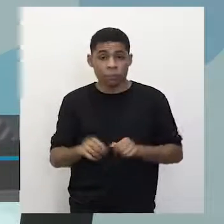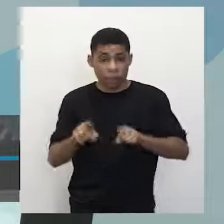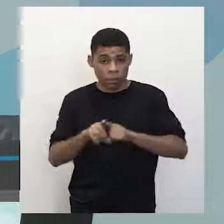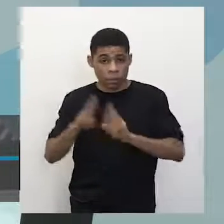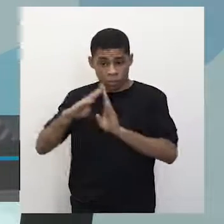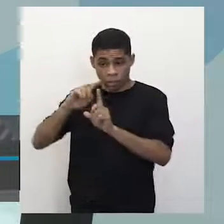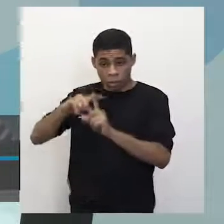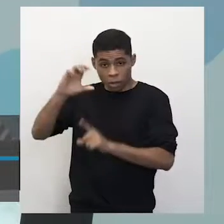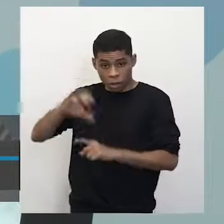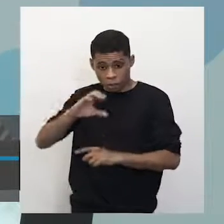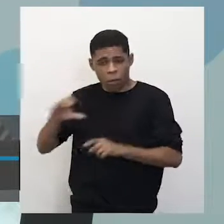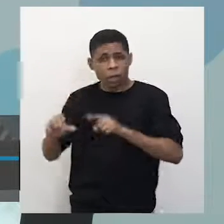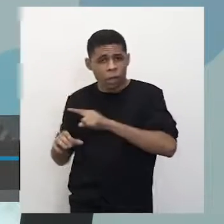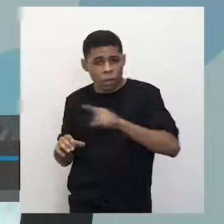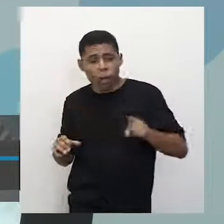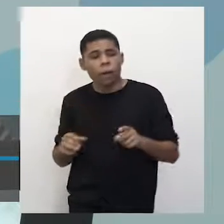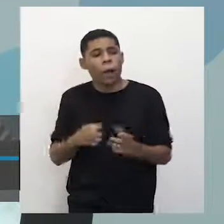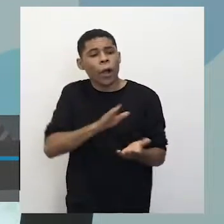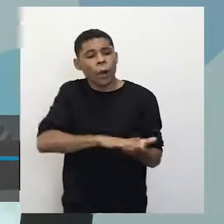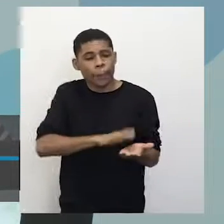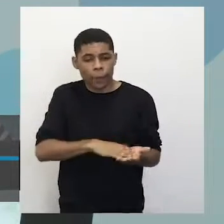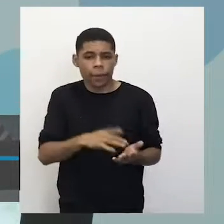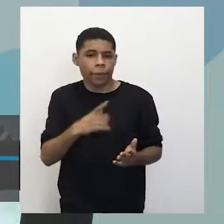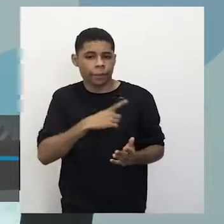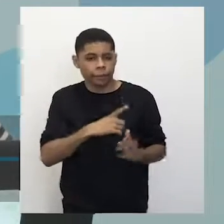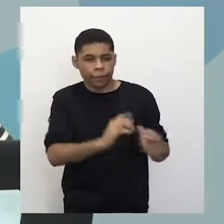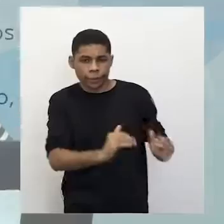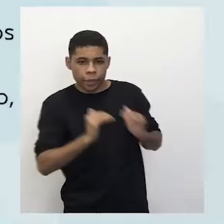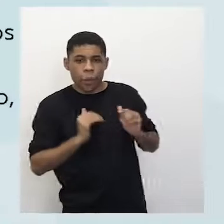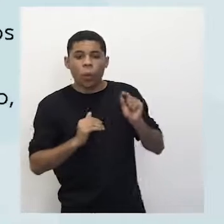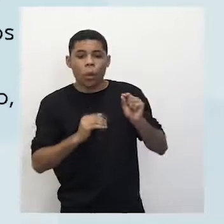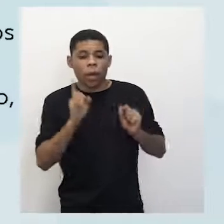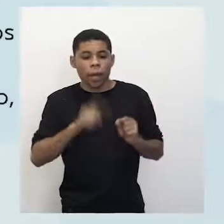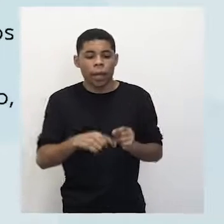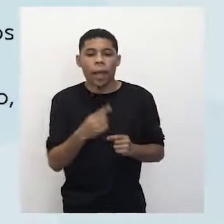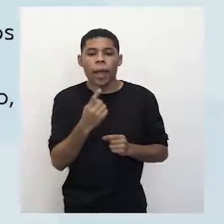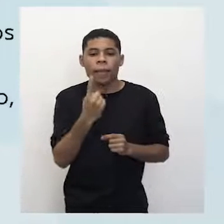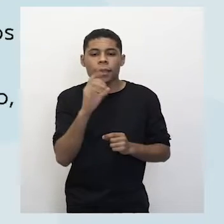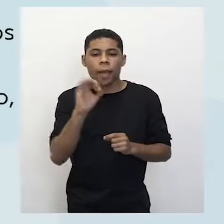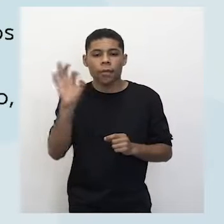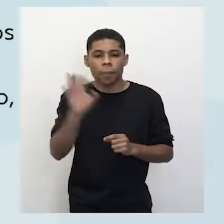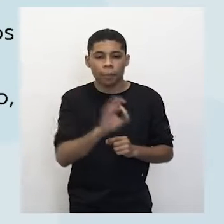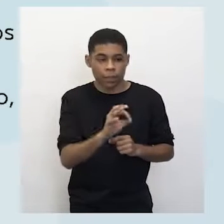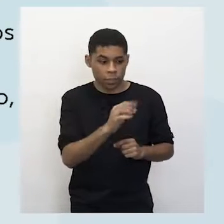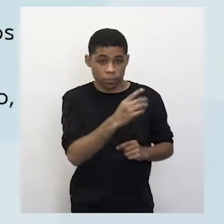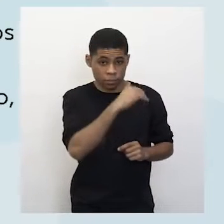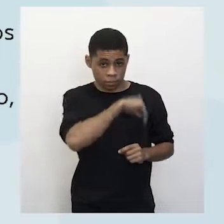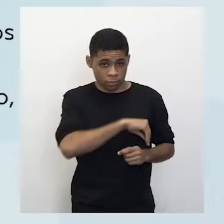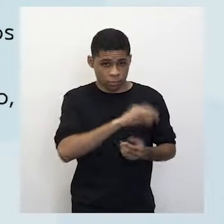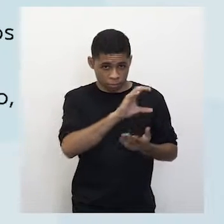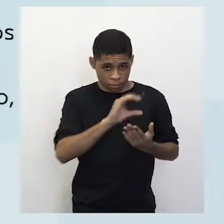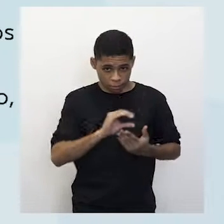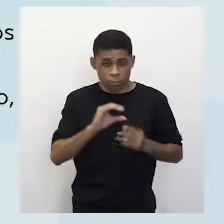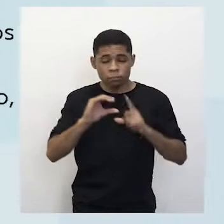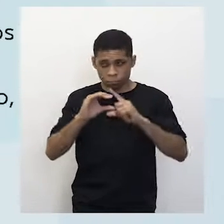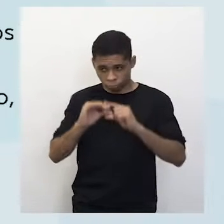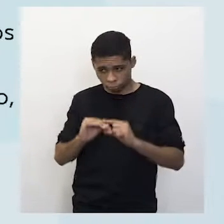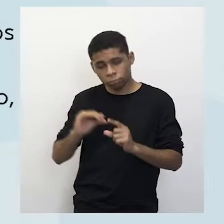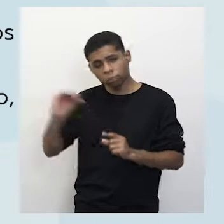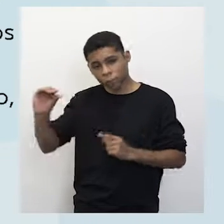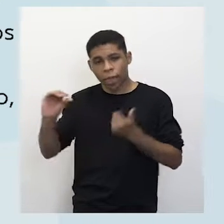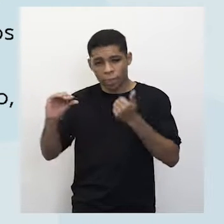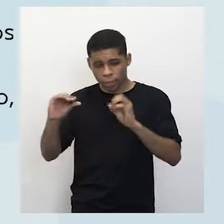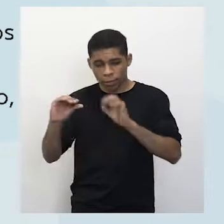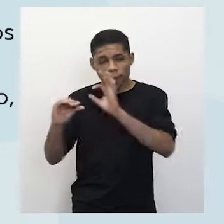Católica, por sua vez, também cobrava a sua obrigação do servo, que é o dízimo. 10% da produção do manso servil